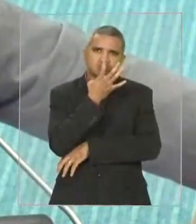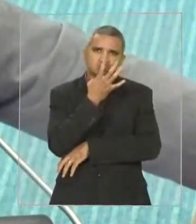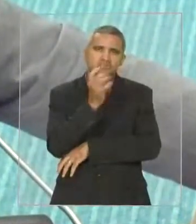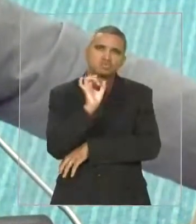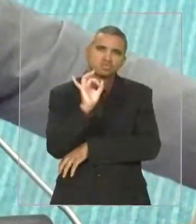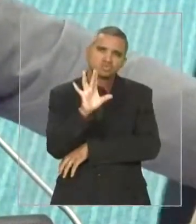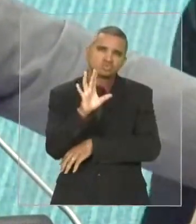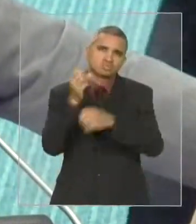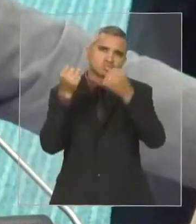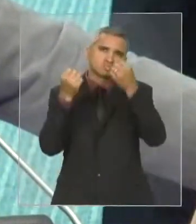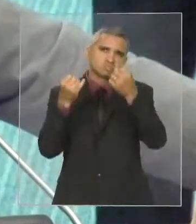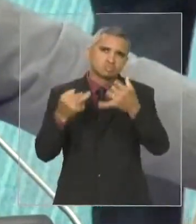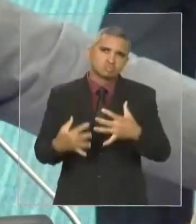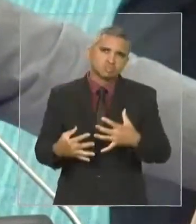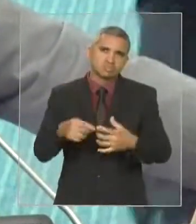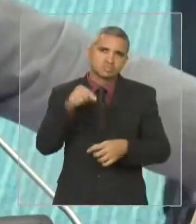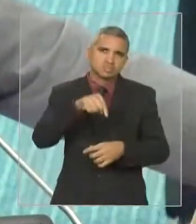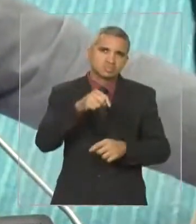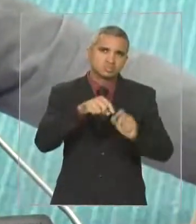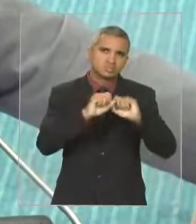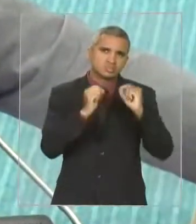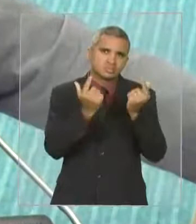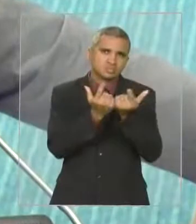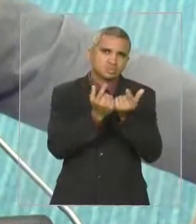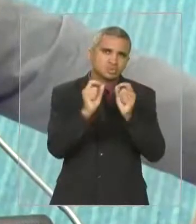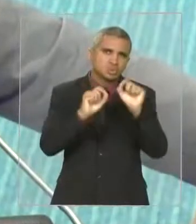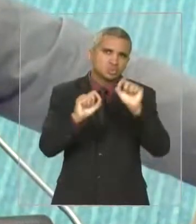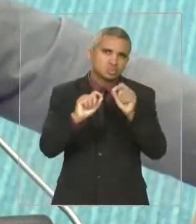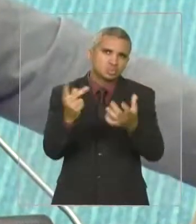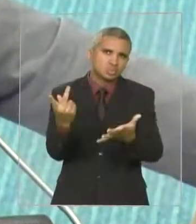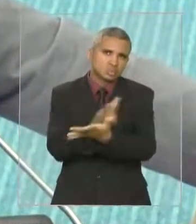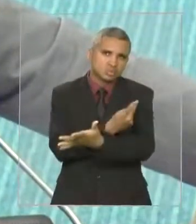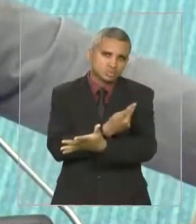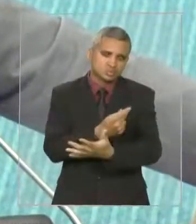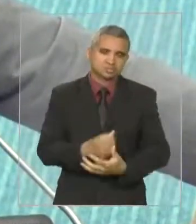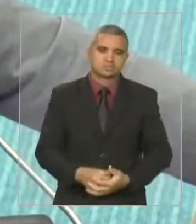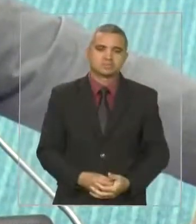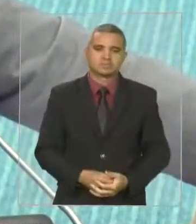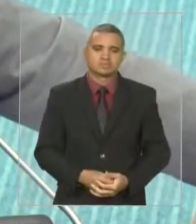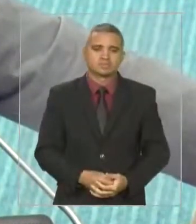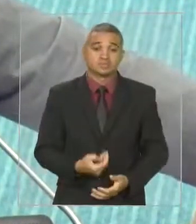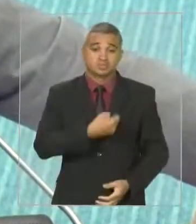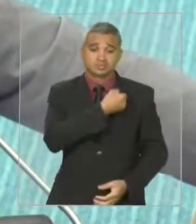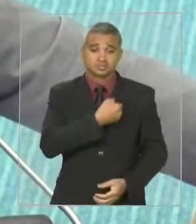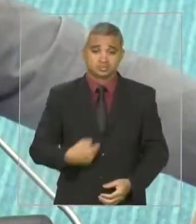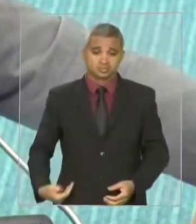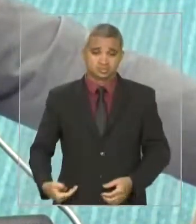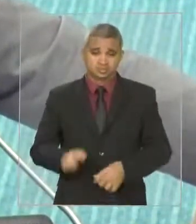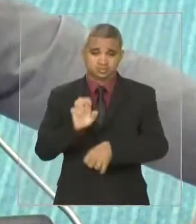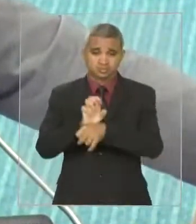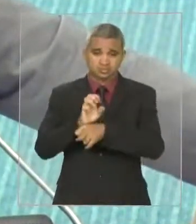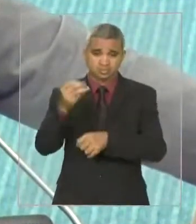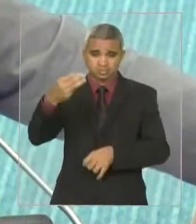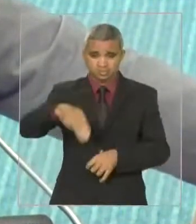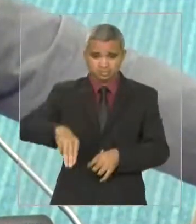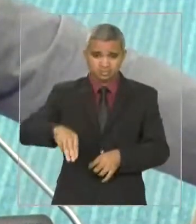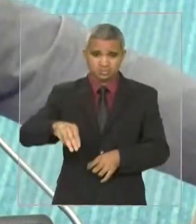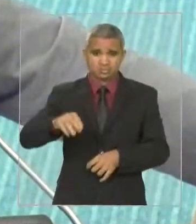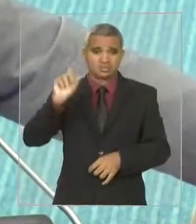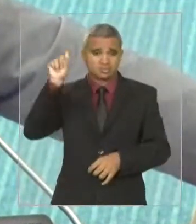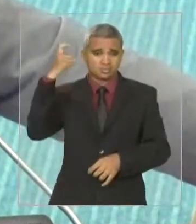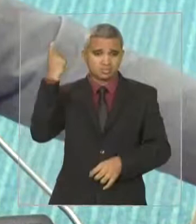se tratando aqui nesta casa. O governador do estado do Maranhão, quando foi ainda deputado